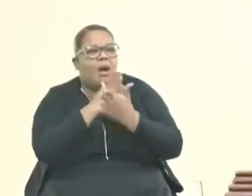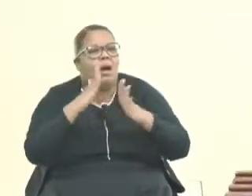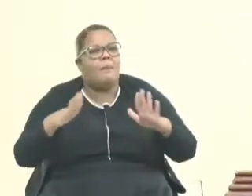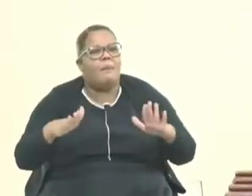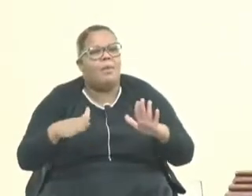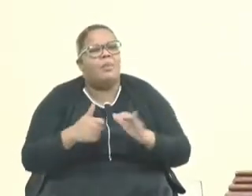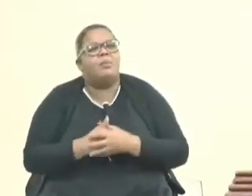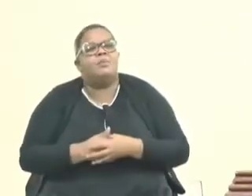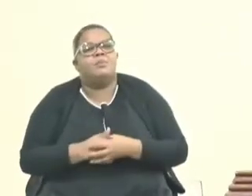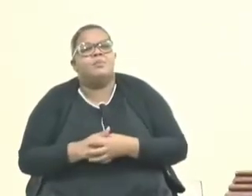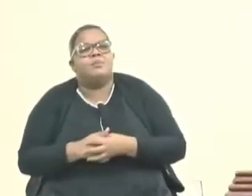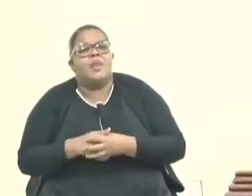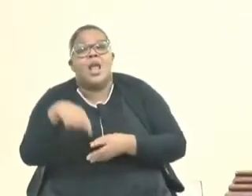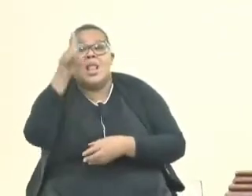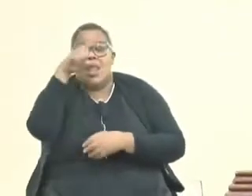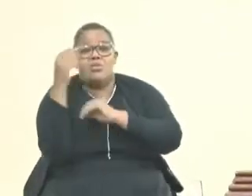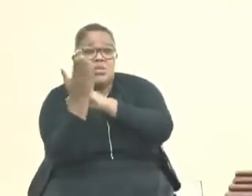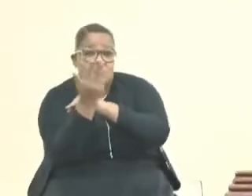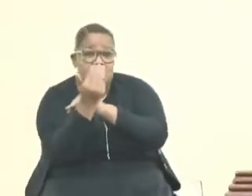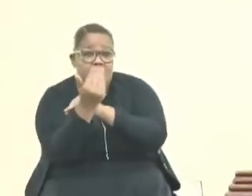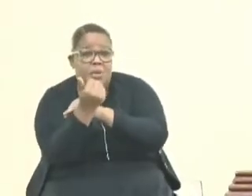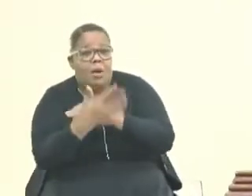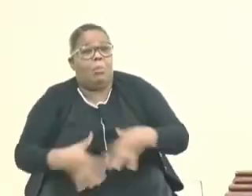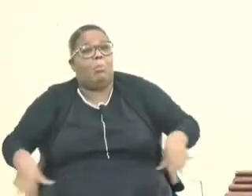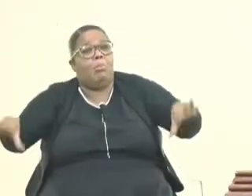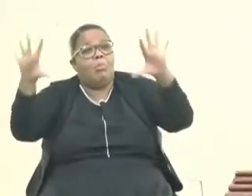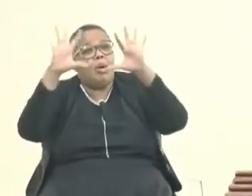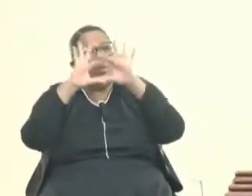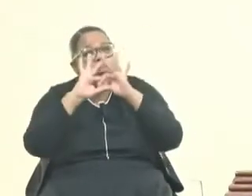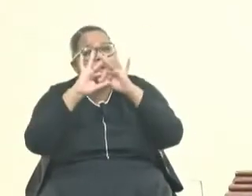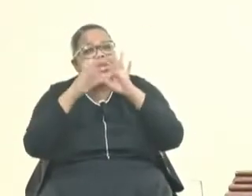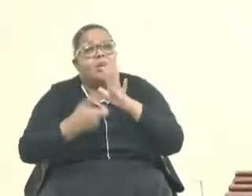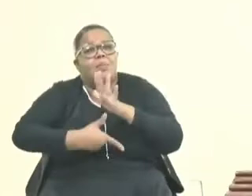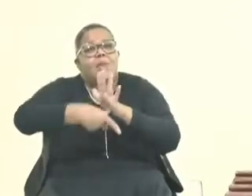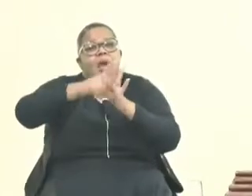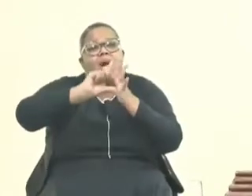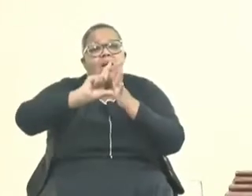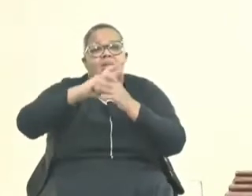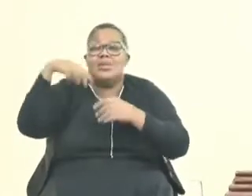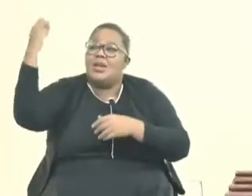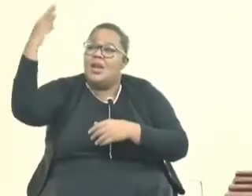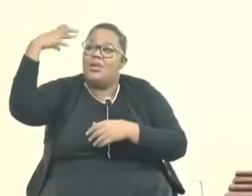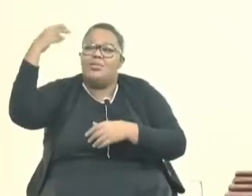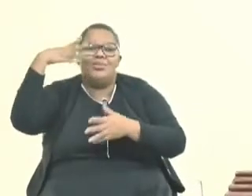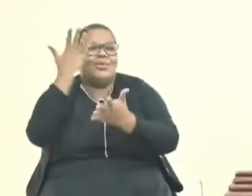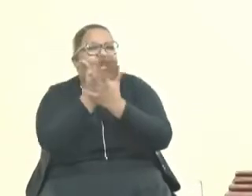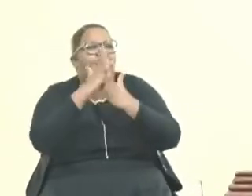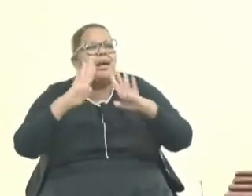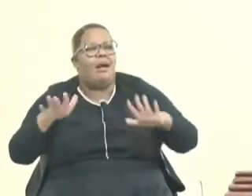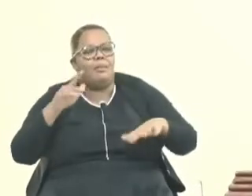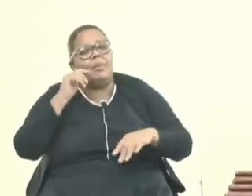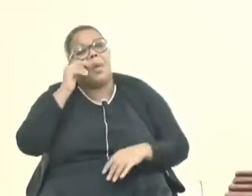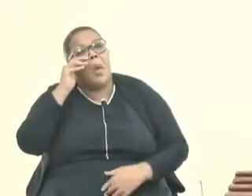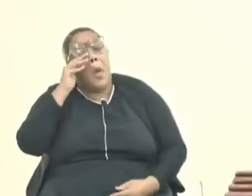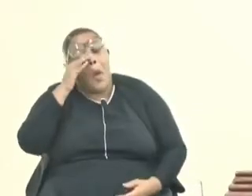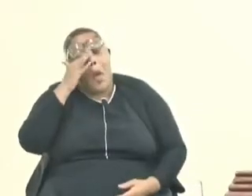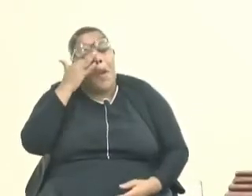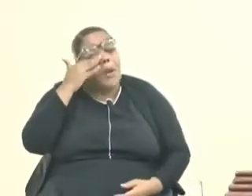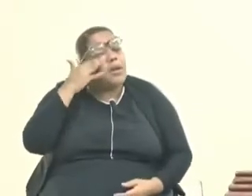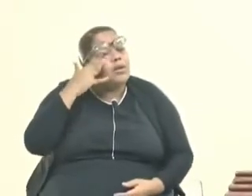está acesa Deus está te chamando para um concerto antes que a lâmpada se apague